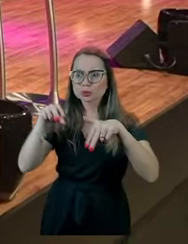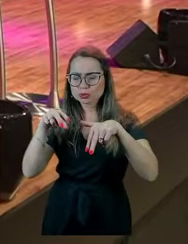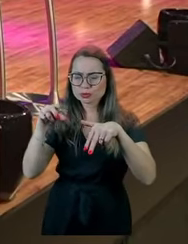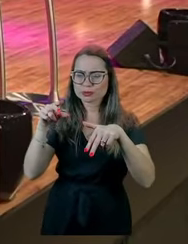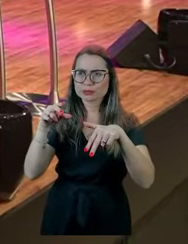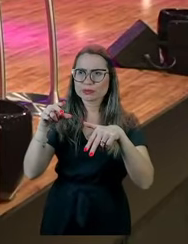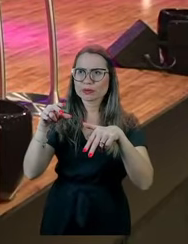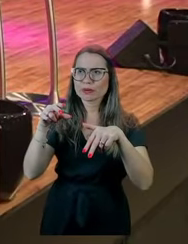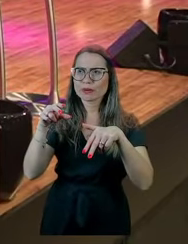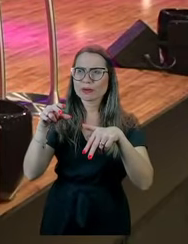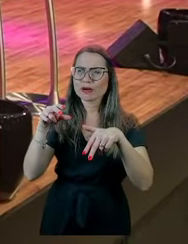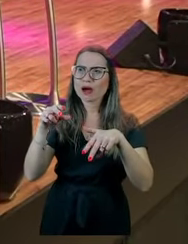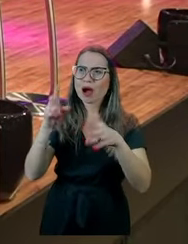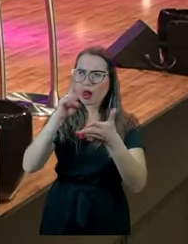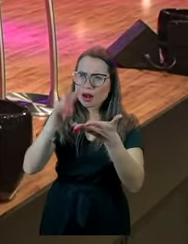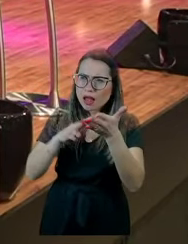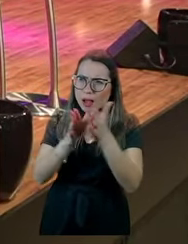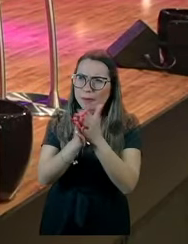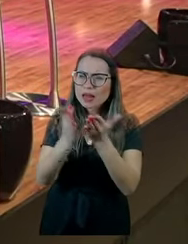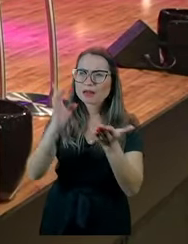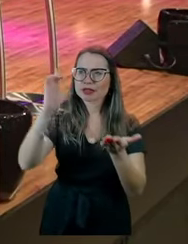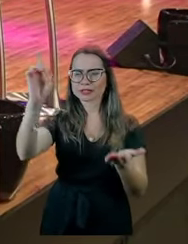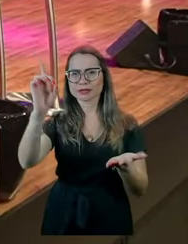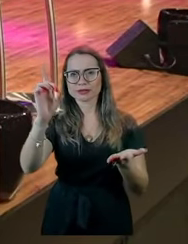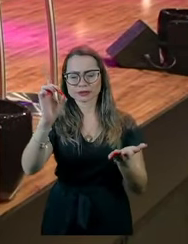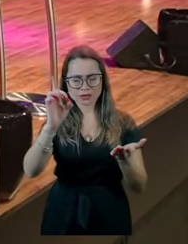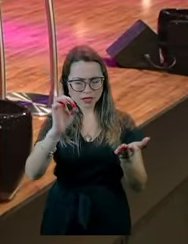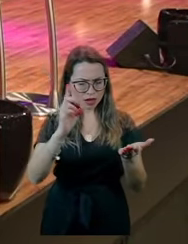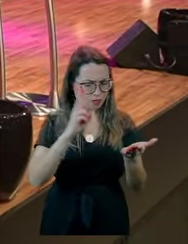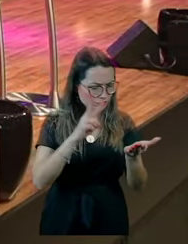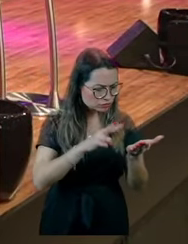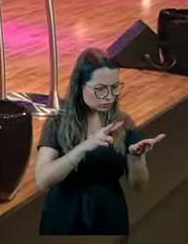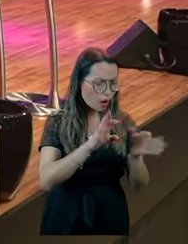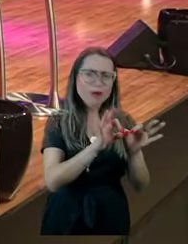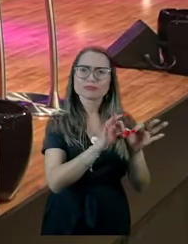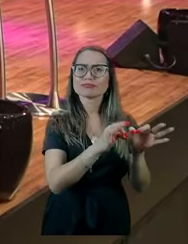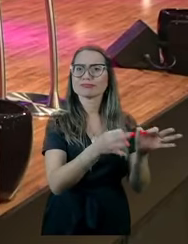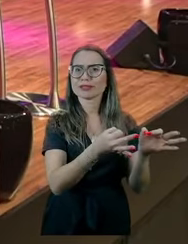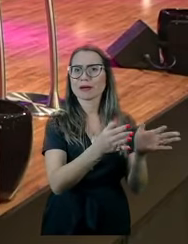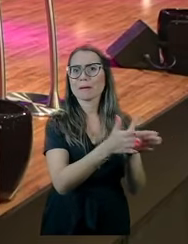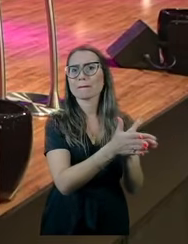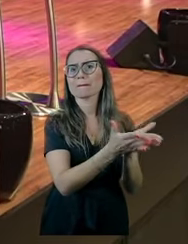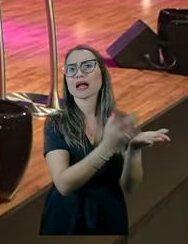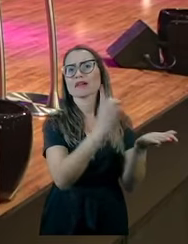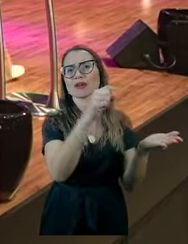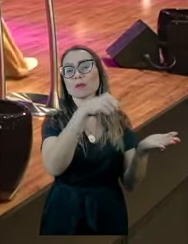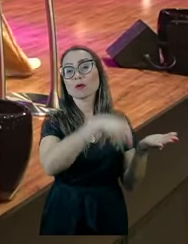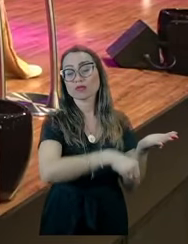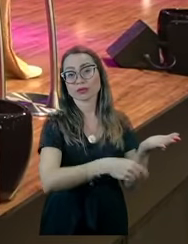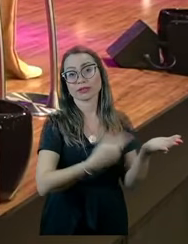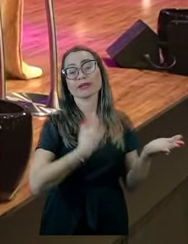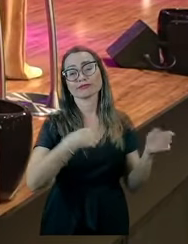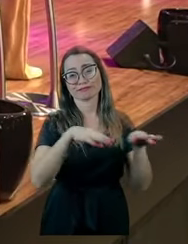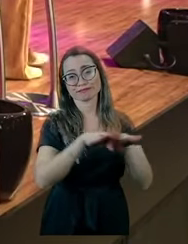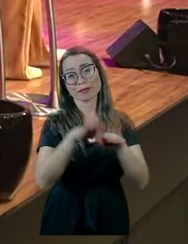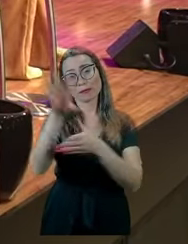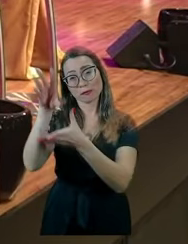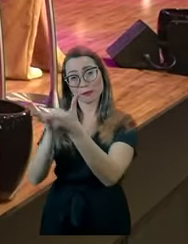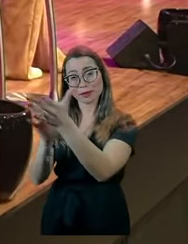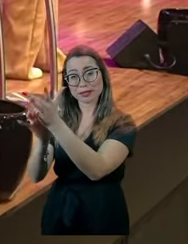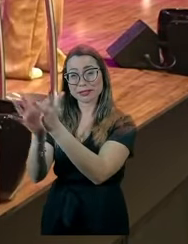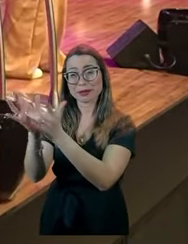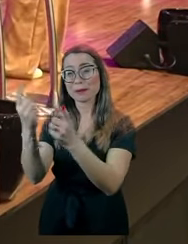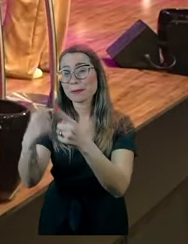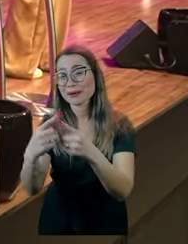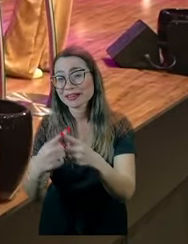de uma verdade profunda. Isso é parábola. E eu vou usar essa forma que Jesus usava para ministrar nessa noite, porque é algo